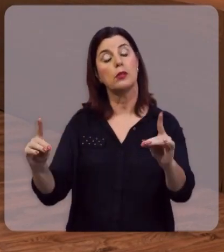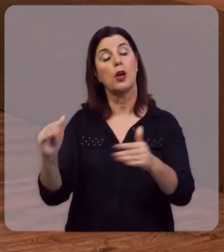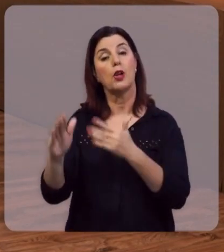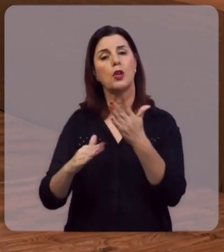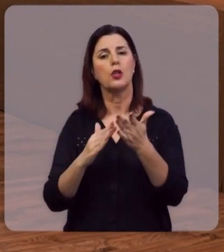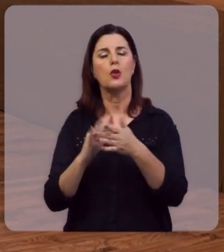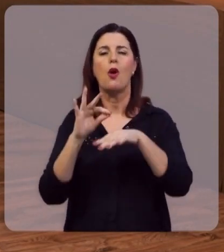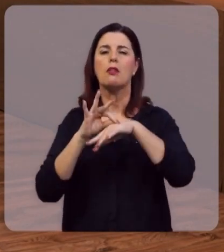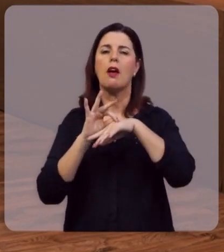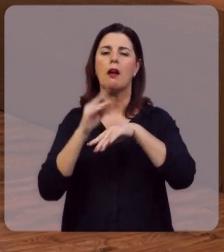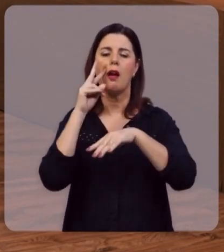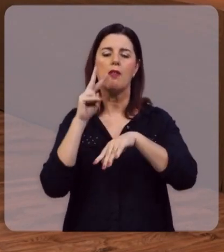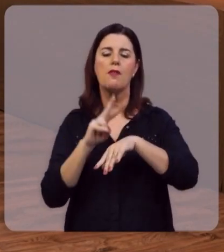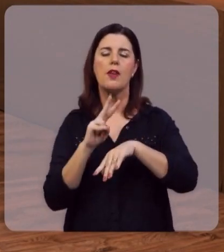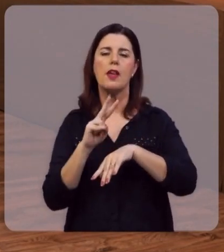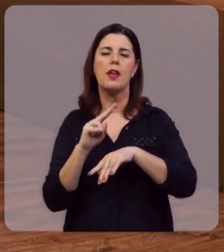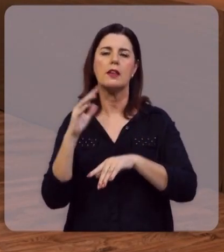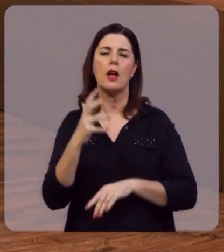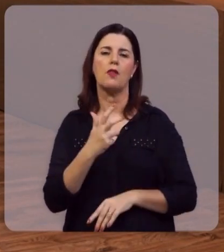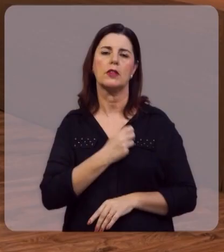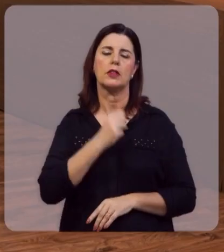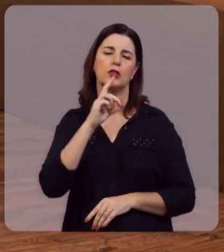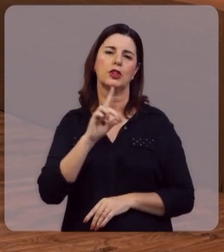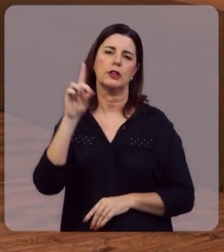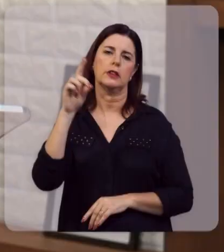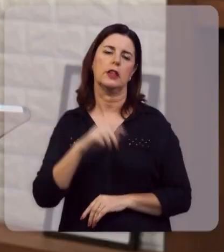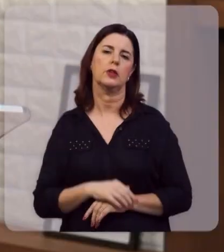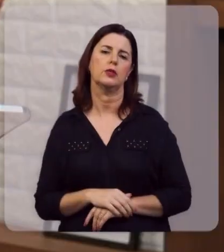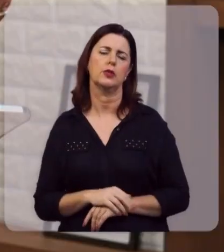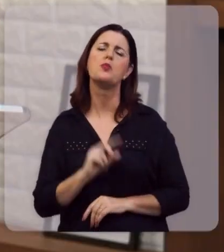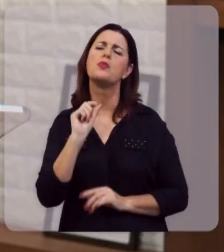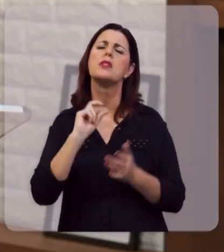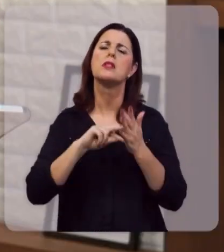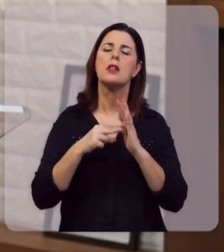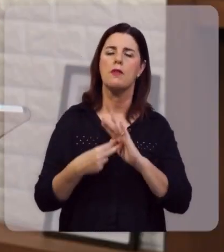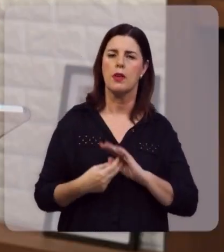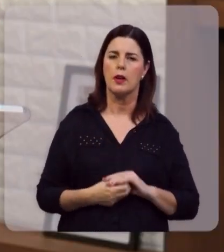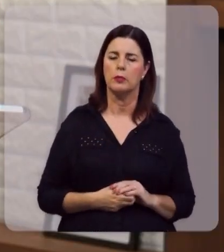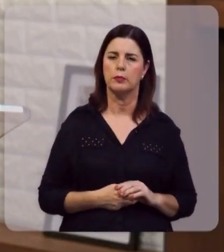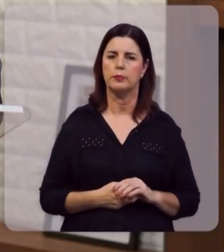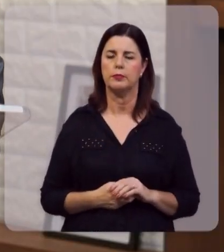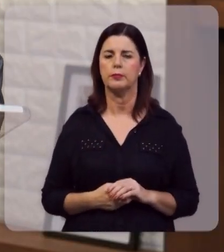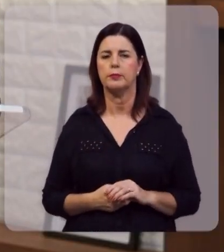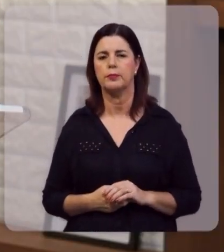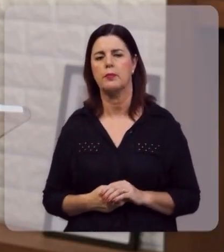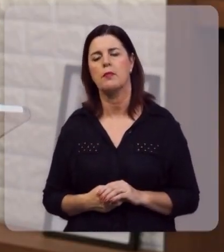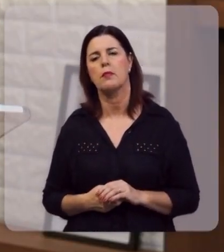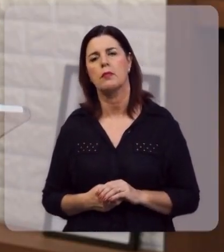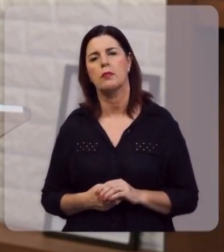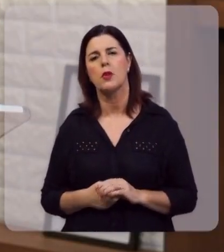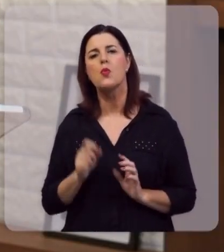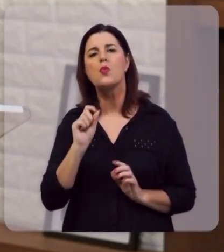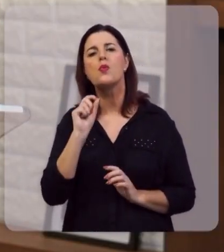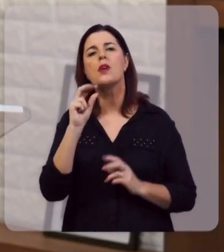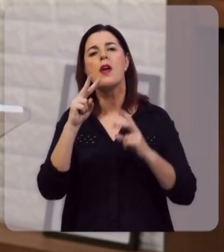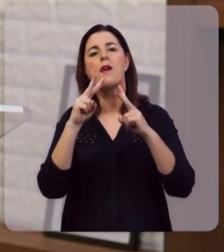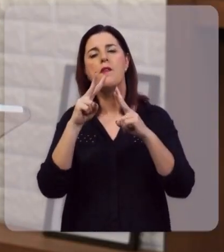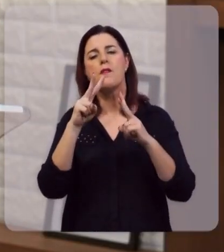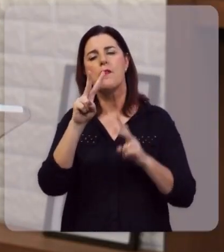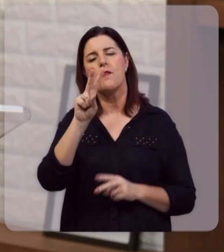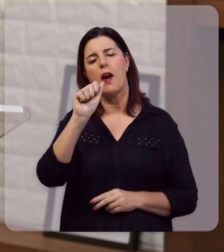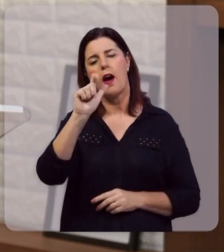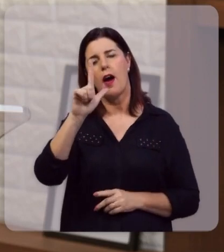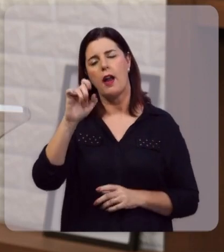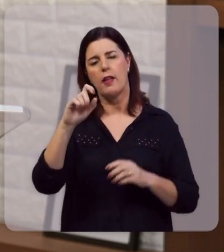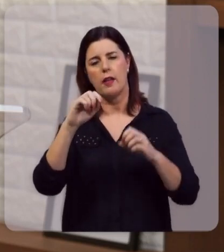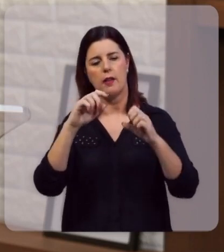toda a carne verá a salvação de Deus. O que significa? O que é um vale? É